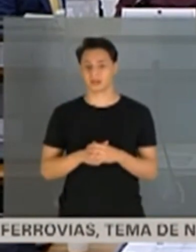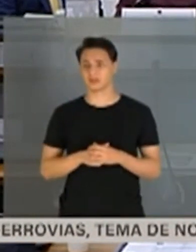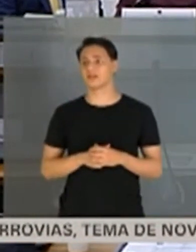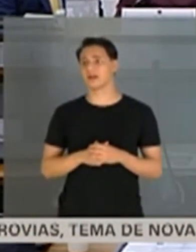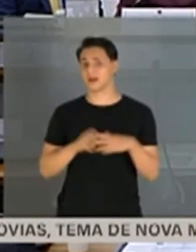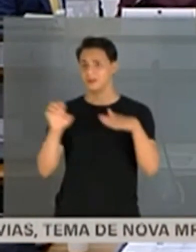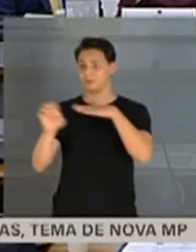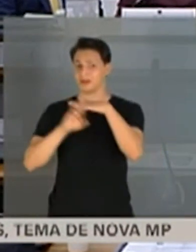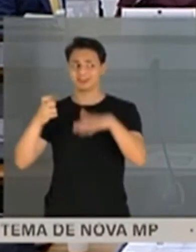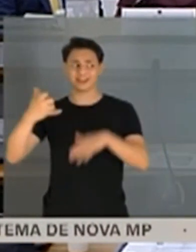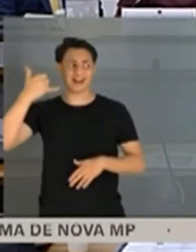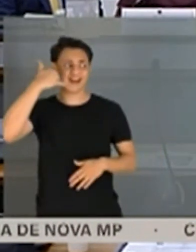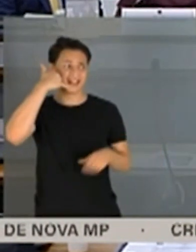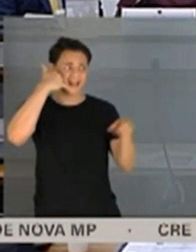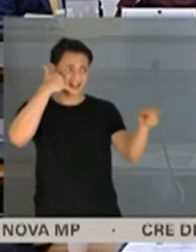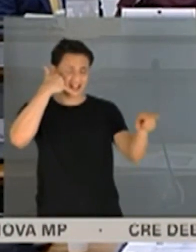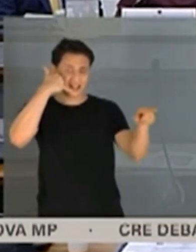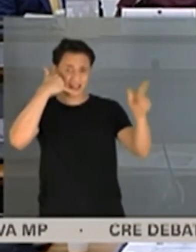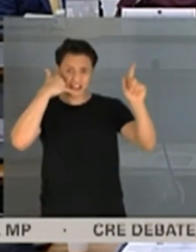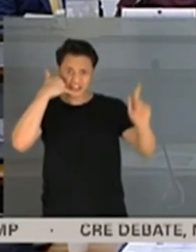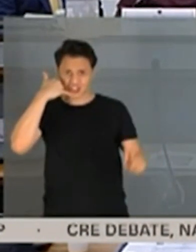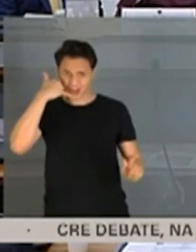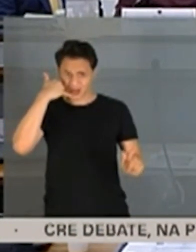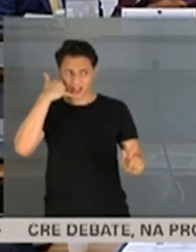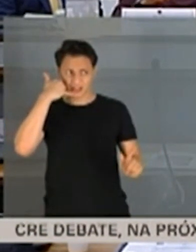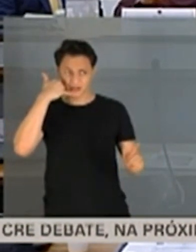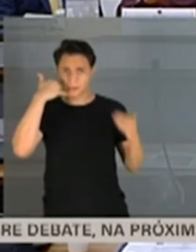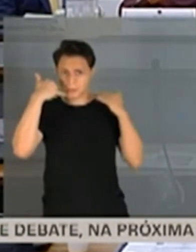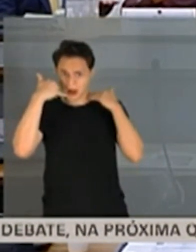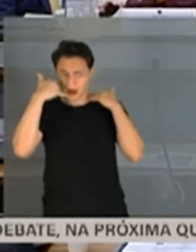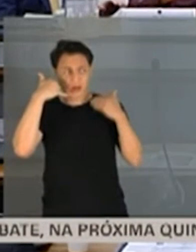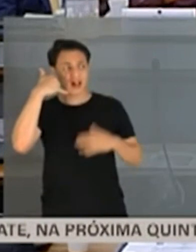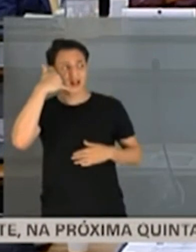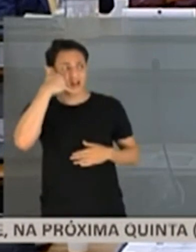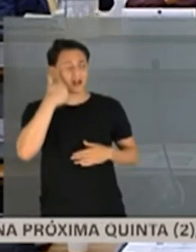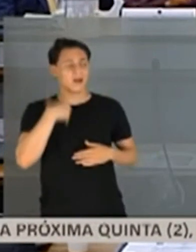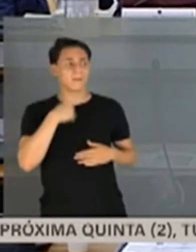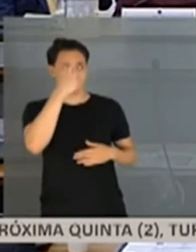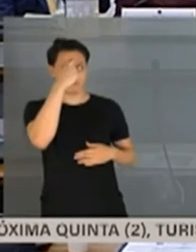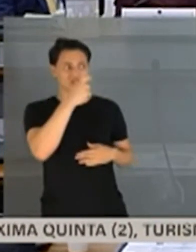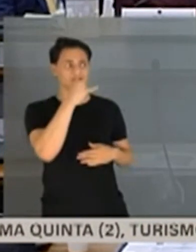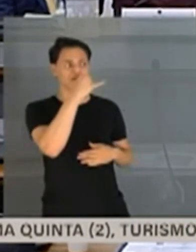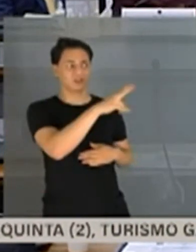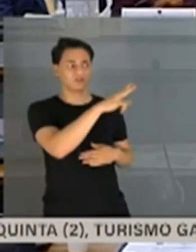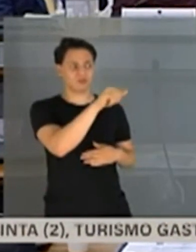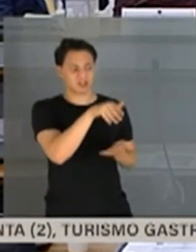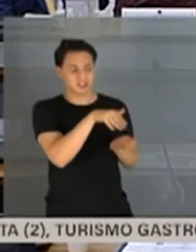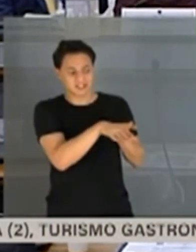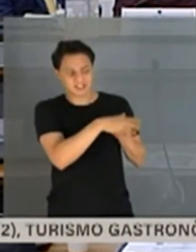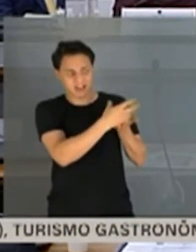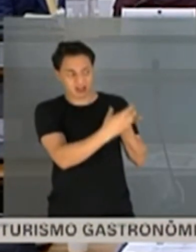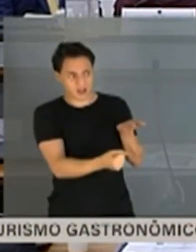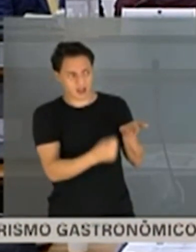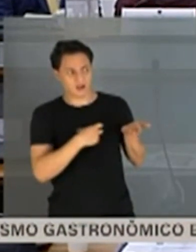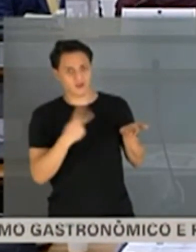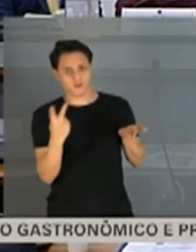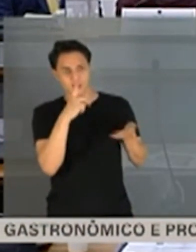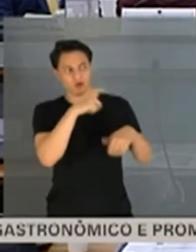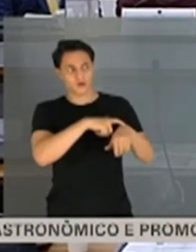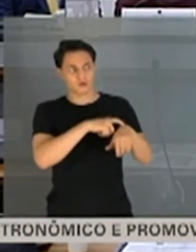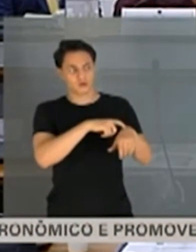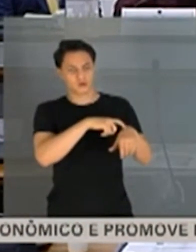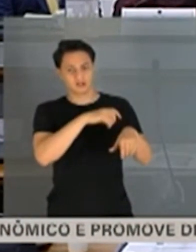liga para o gerente do banco e manda dizer que vai sacar um valor tal no dia tal. Tem que